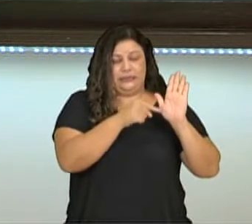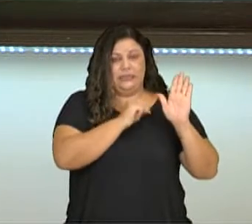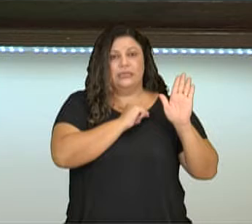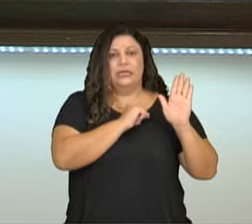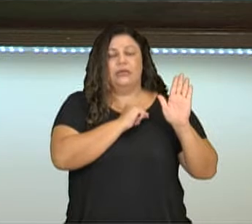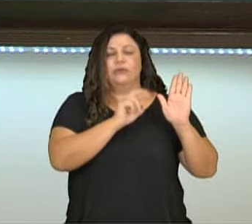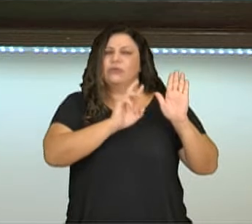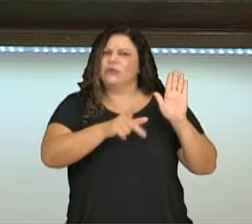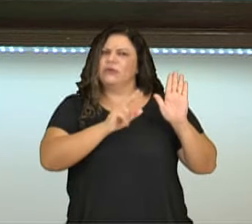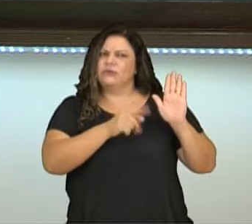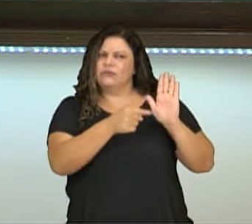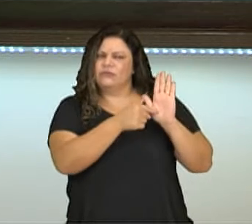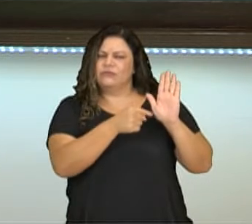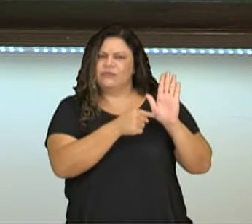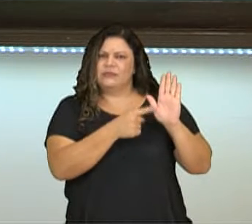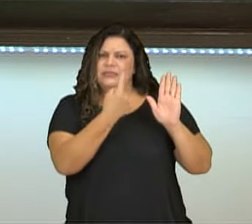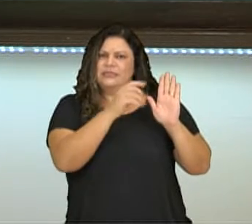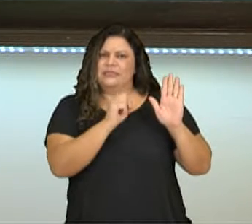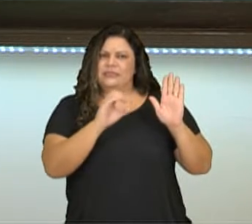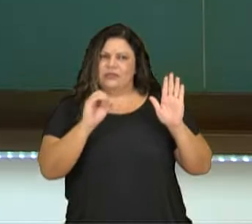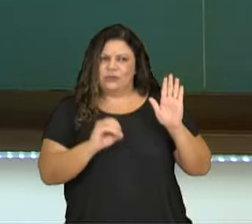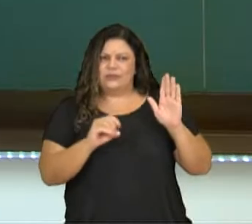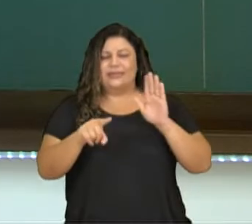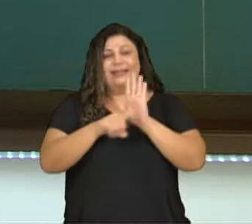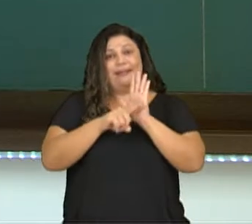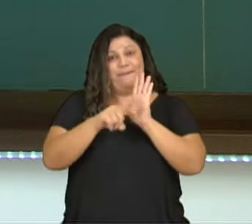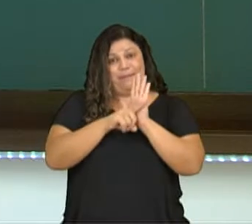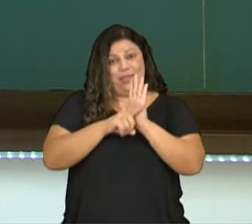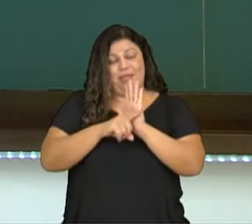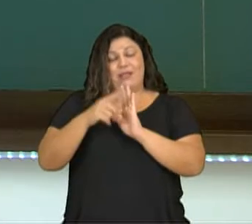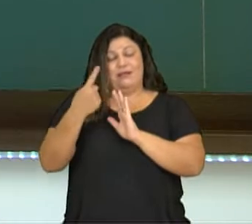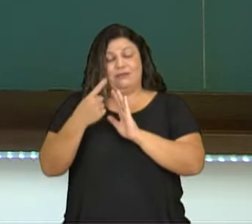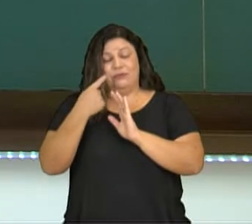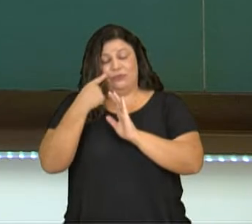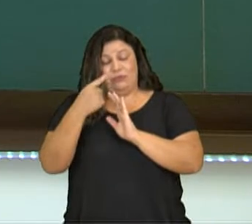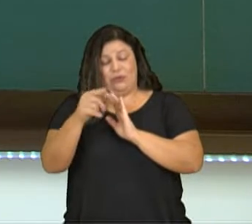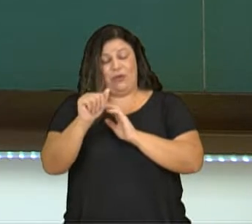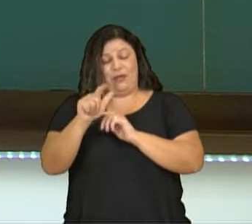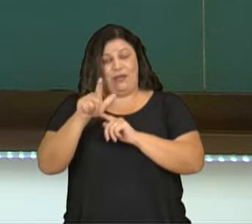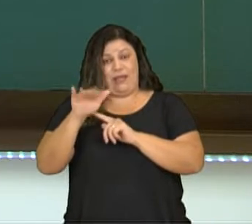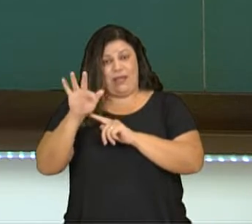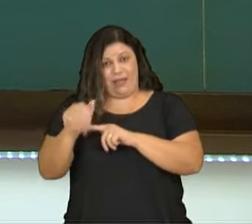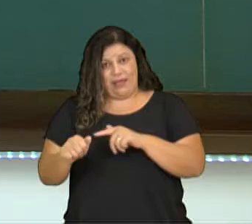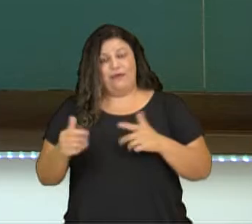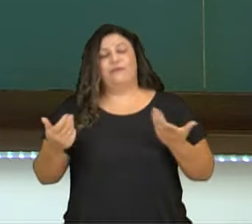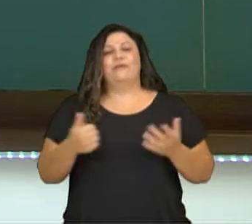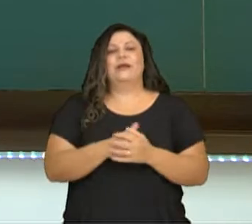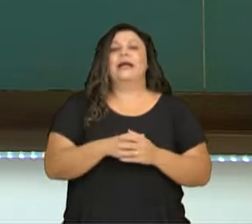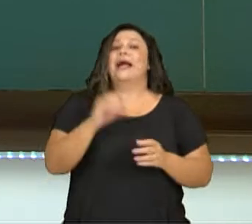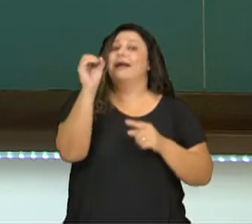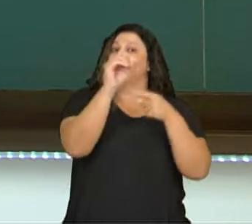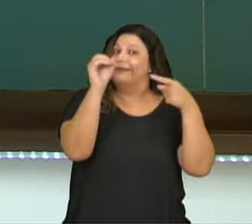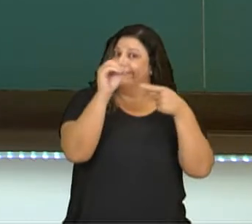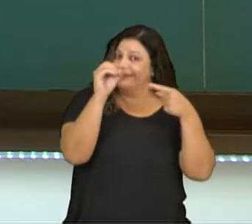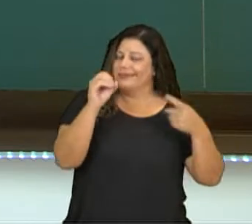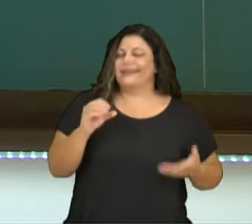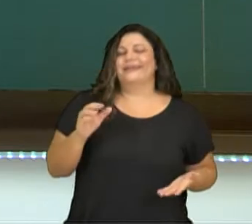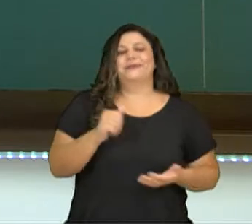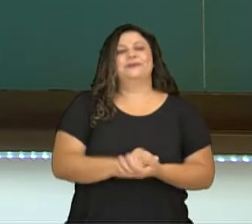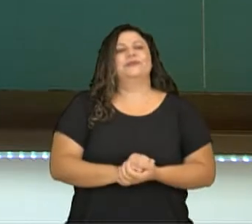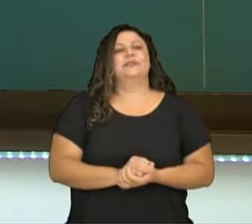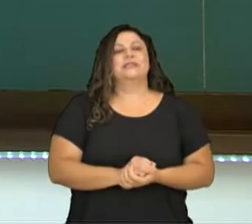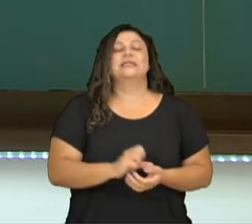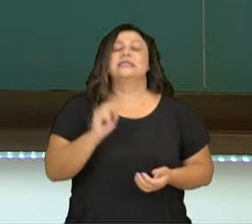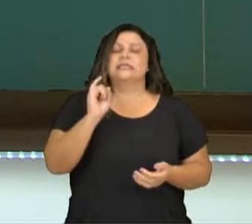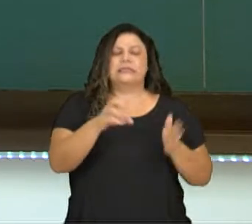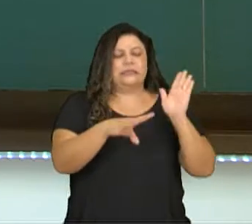fazer a diferença também com 180, só que agora o alfa menos 180. Graus, né? Estamos falando com ângulos em graus. E se o ângulo estiver no